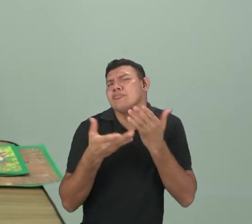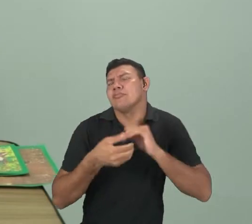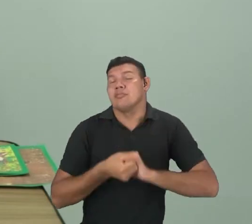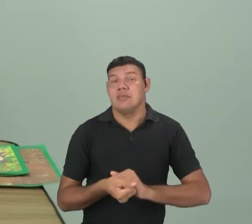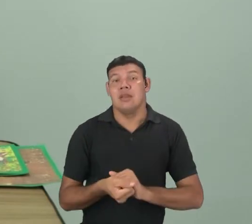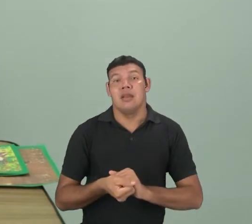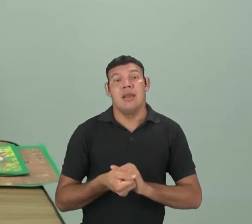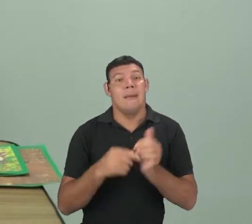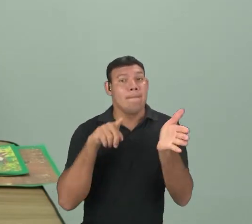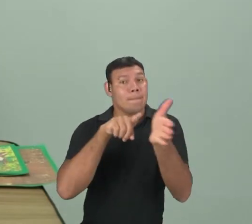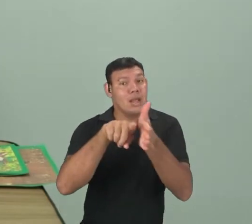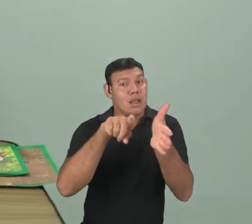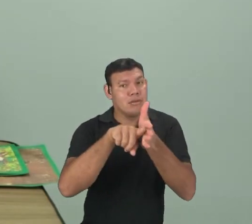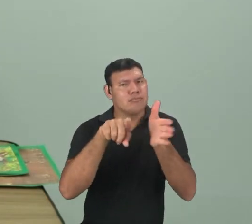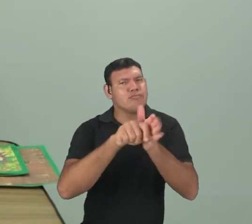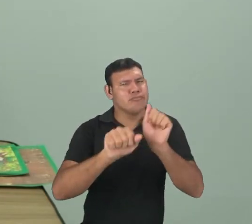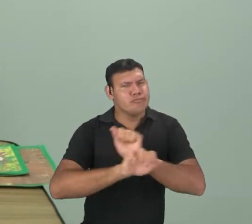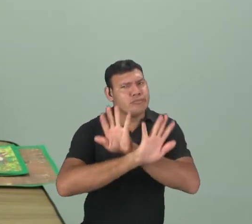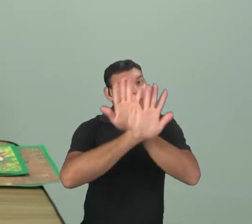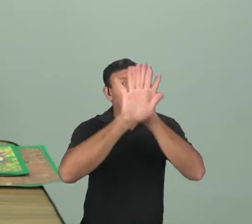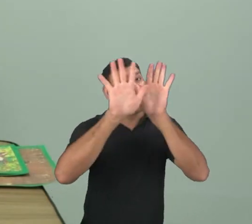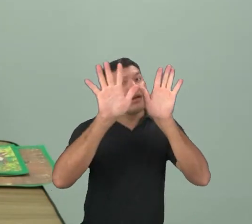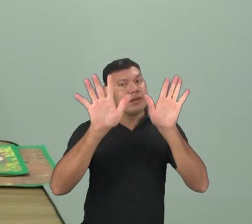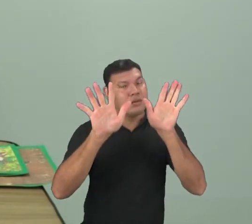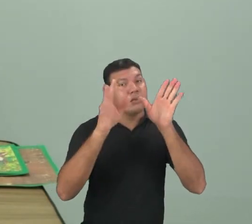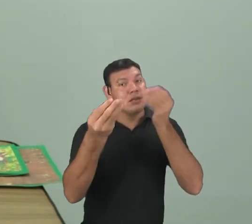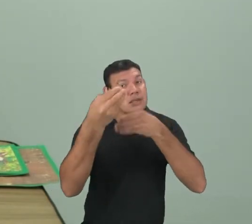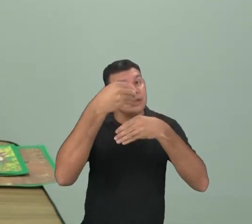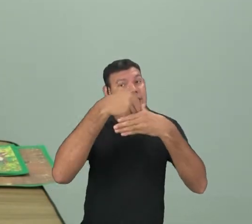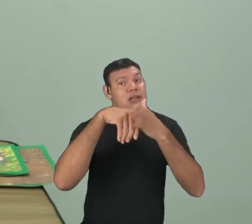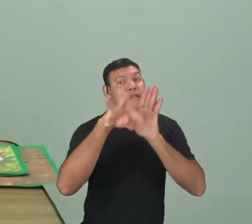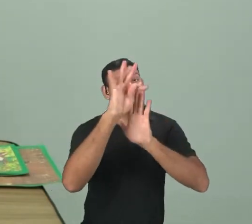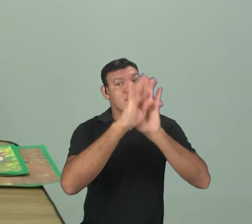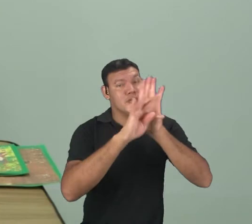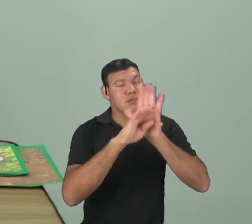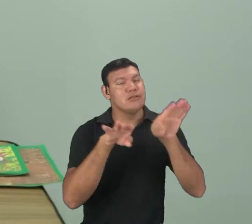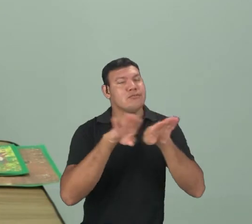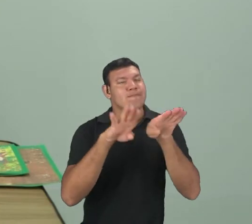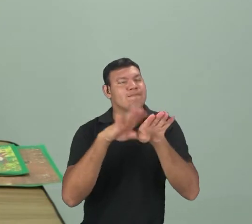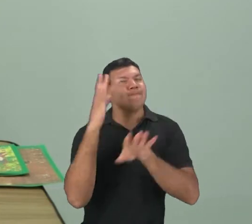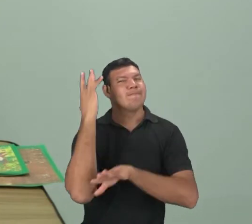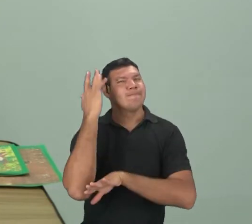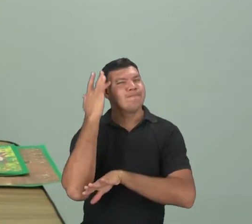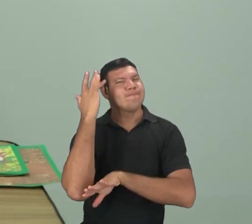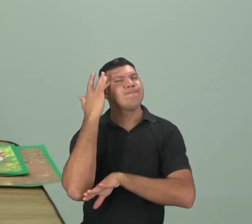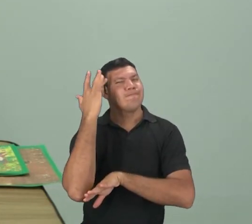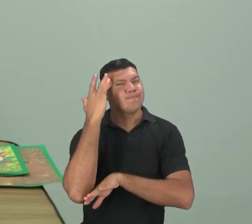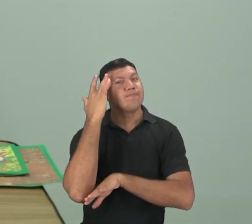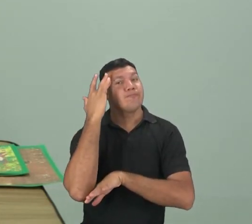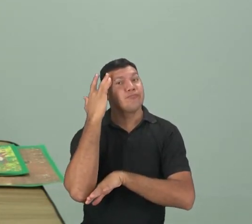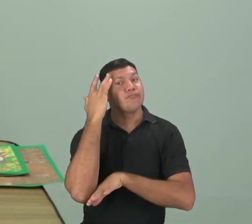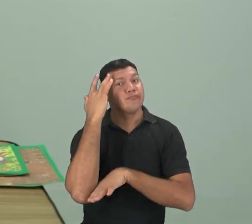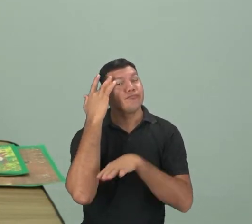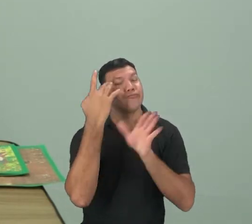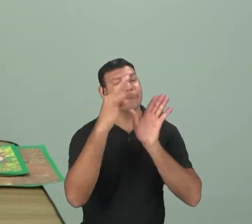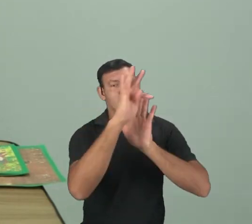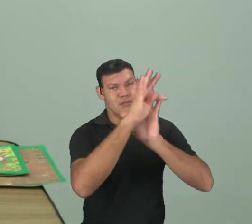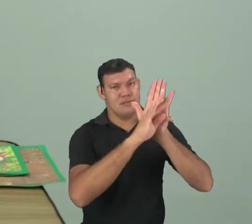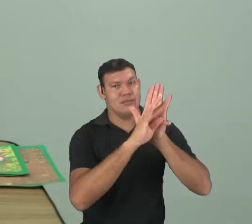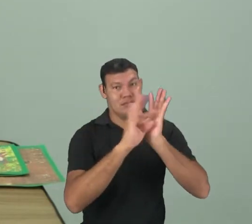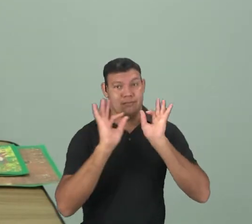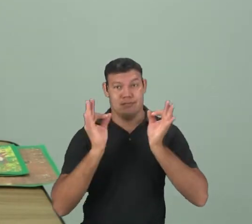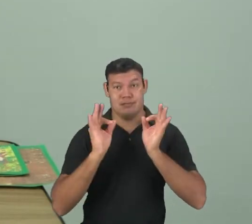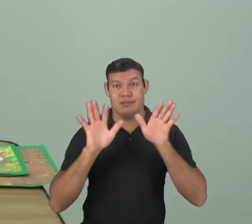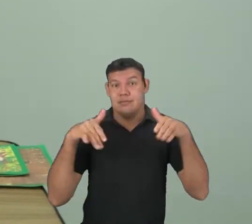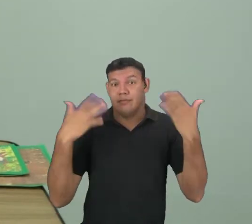questões que estão muito claras dentro do texto e são questões que dá de deduzir aquilo que está no texto, certinho?